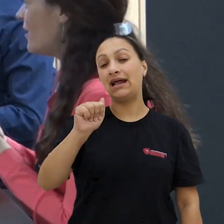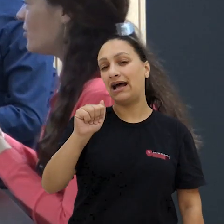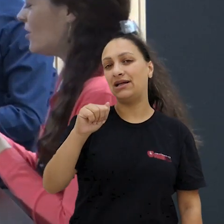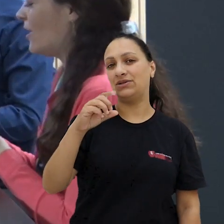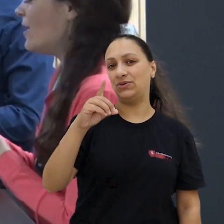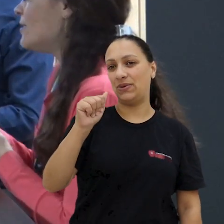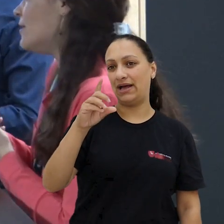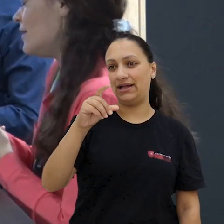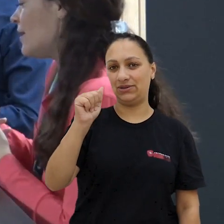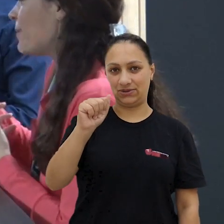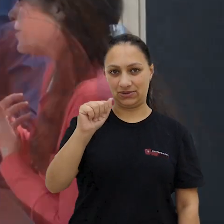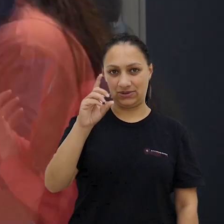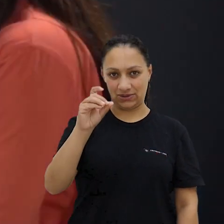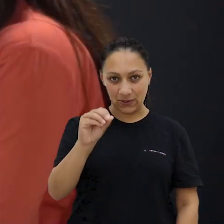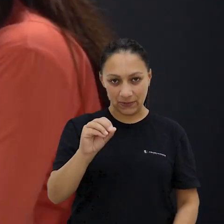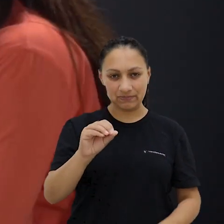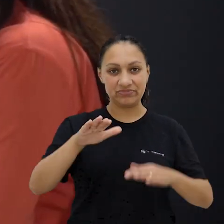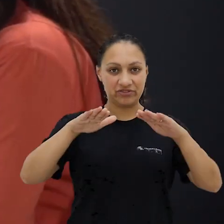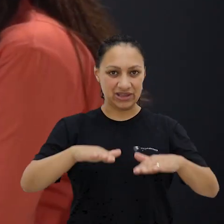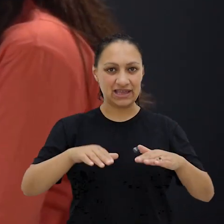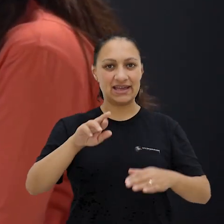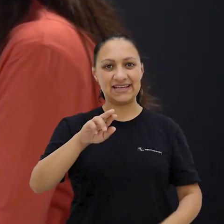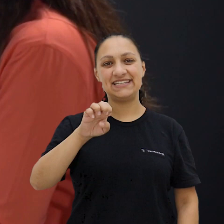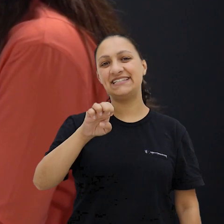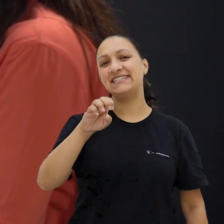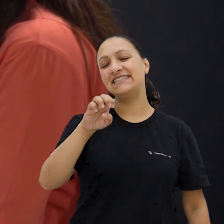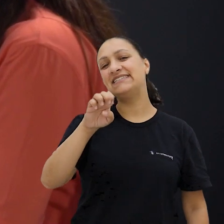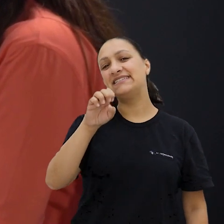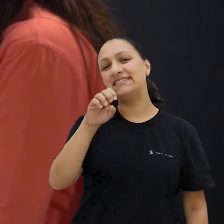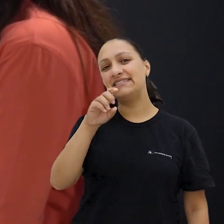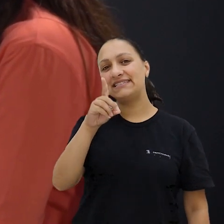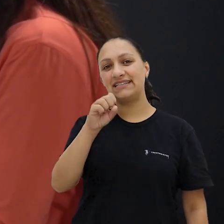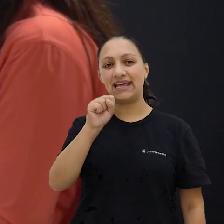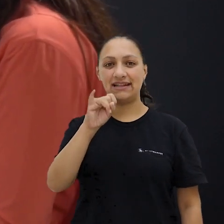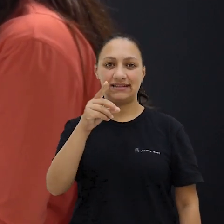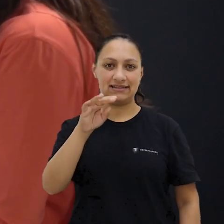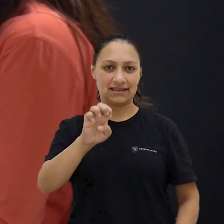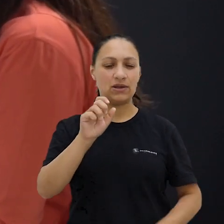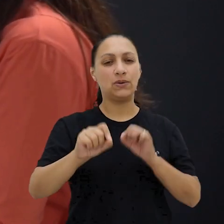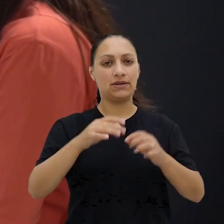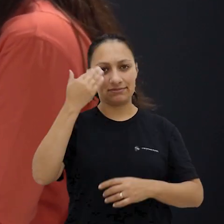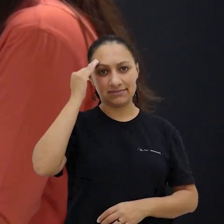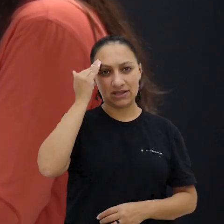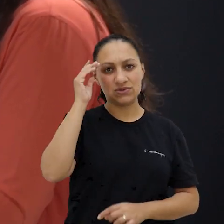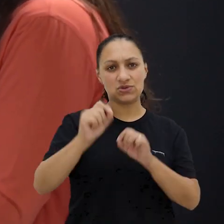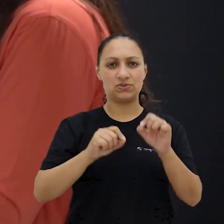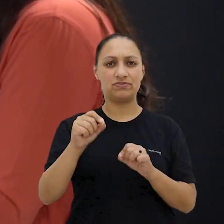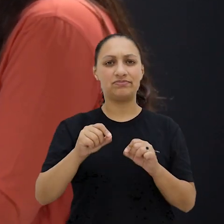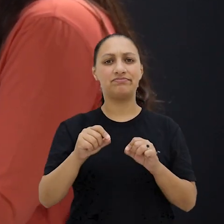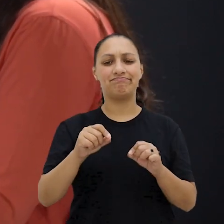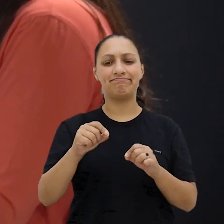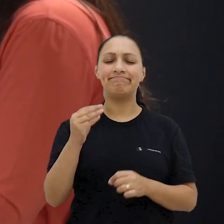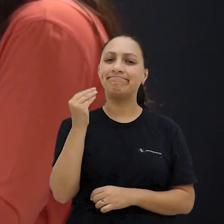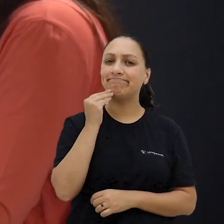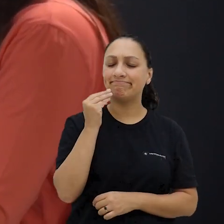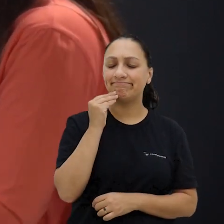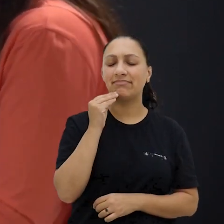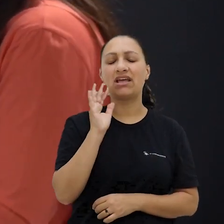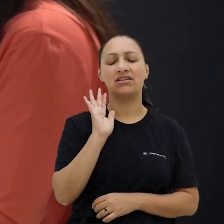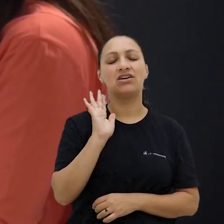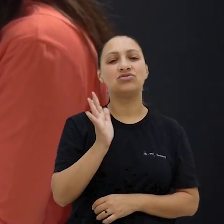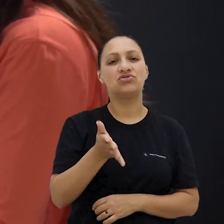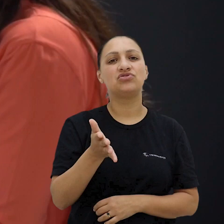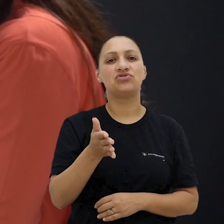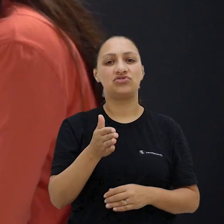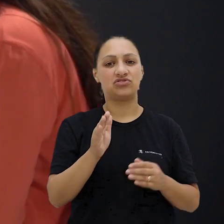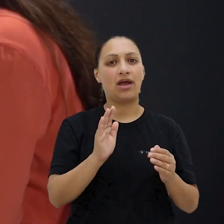graduado, residente, que para nós é residente, mas a gente entende que tem ali que, claro, já ultrapassou o Vale da Morte ali,